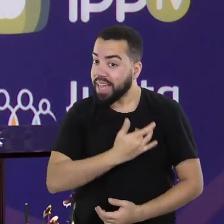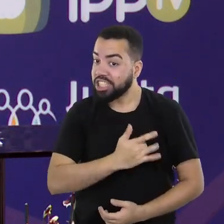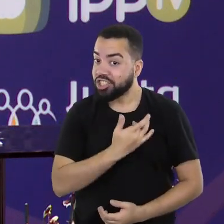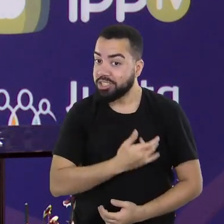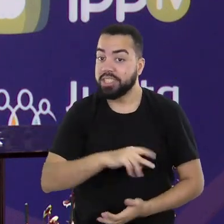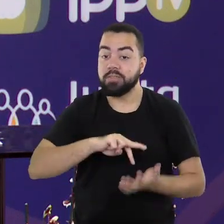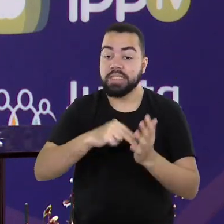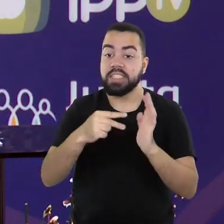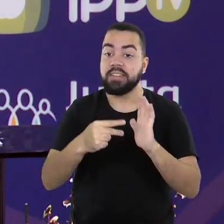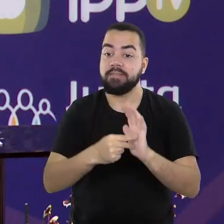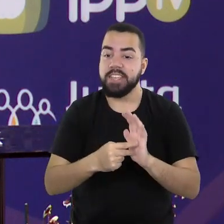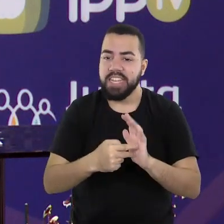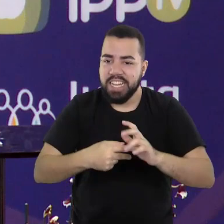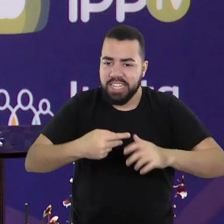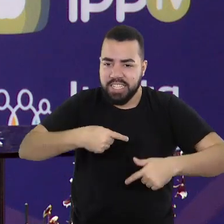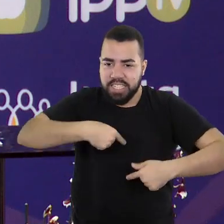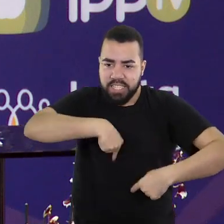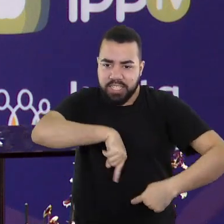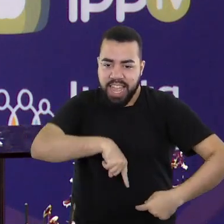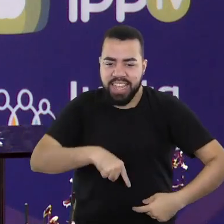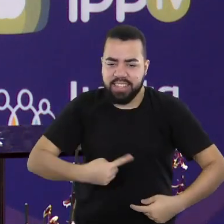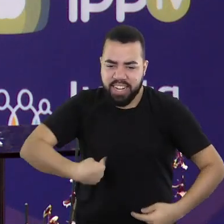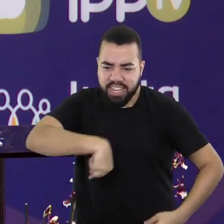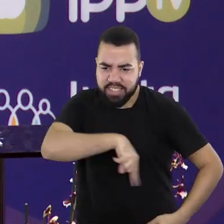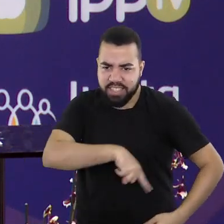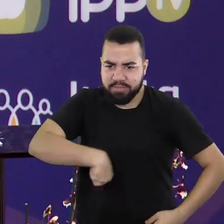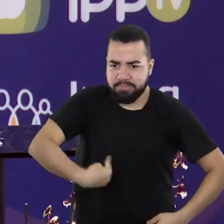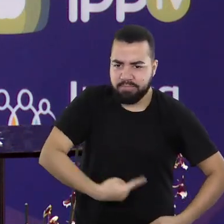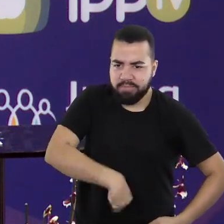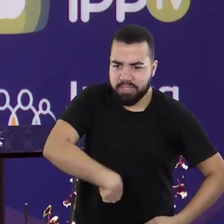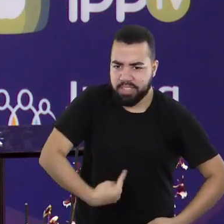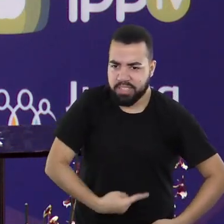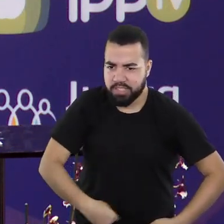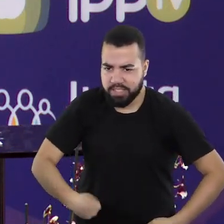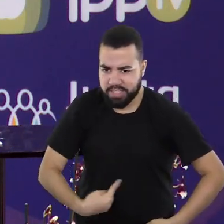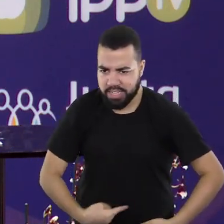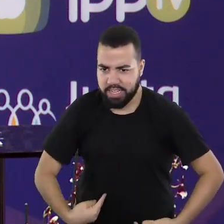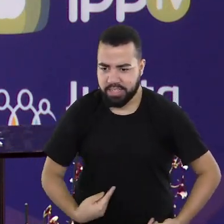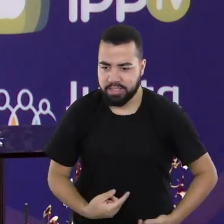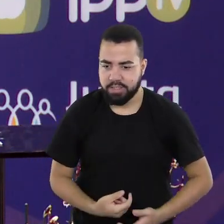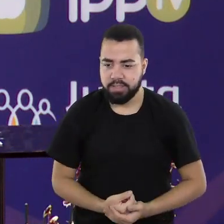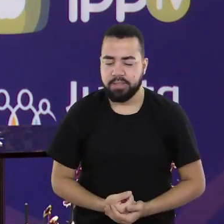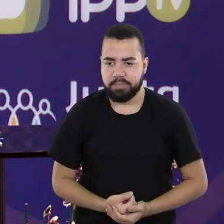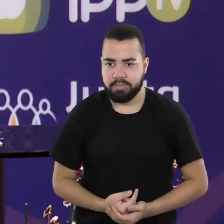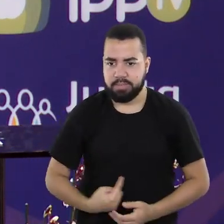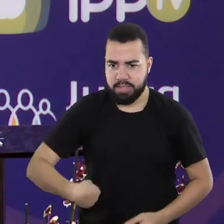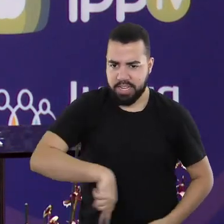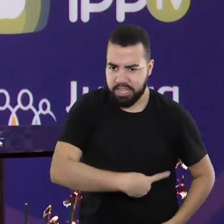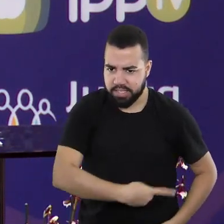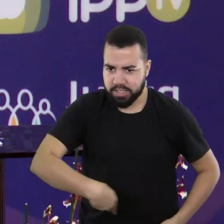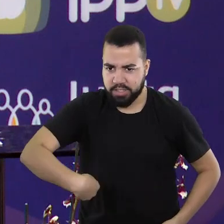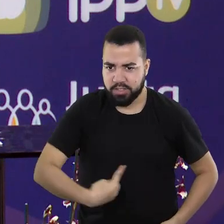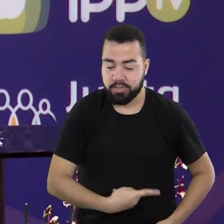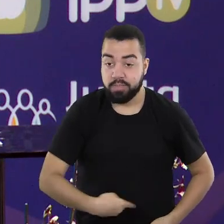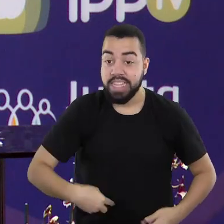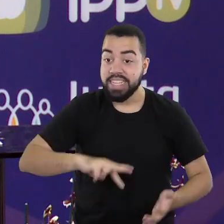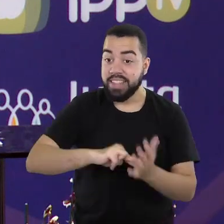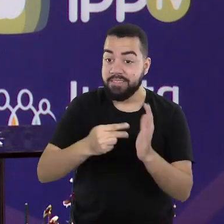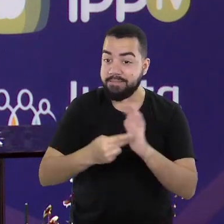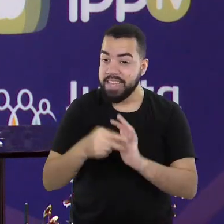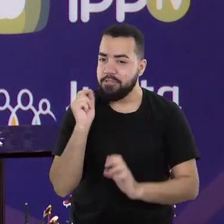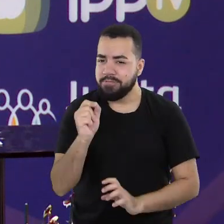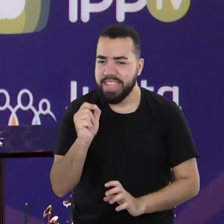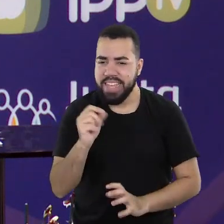que significa entranhas. Então, compadecer-se é você sentir nas suas